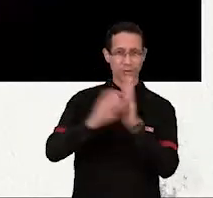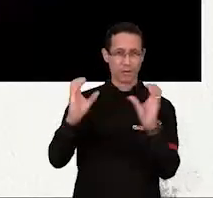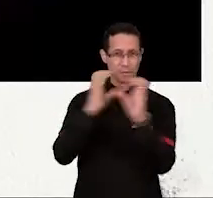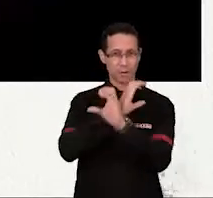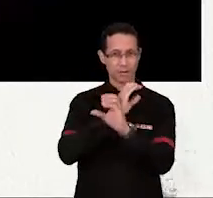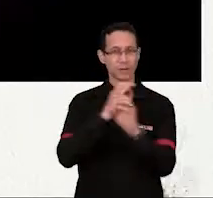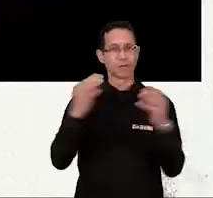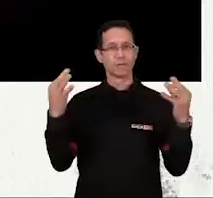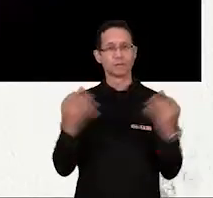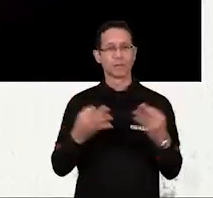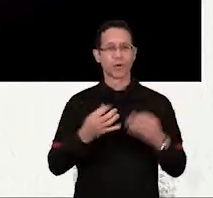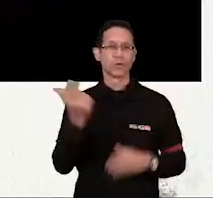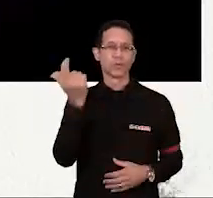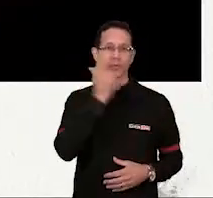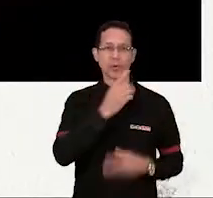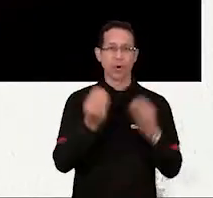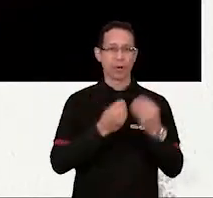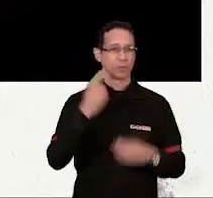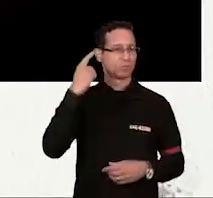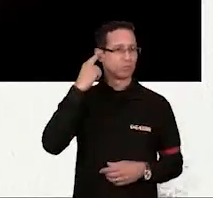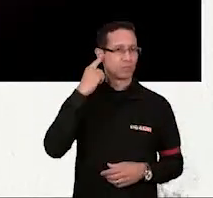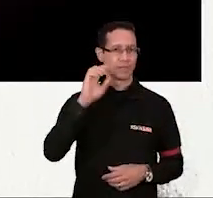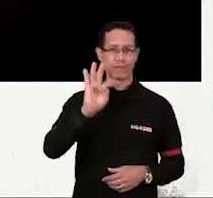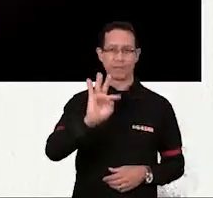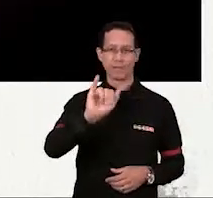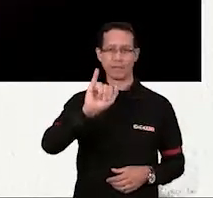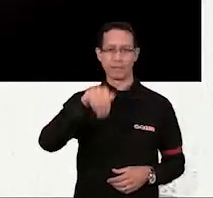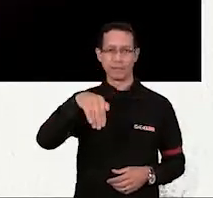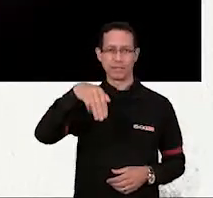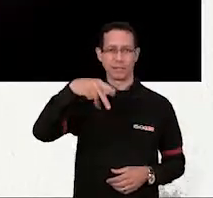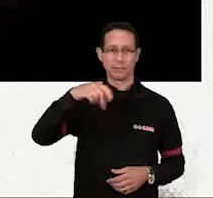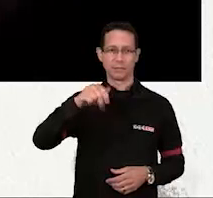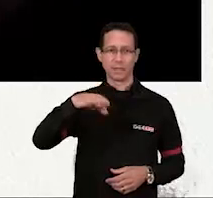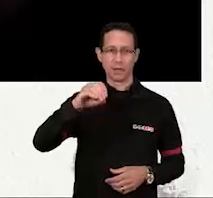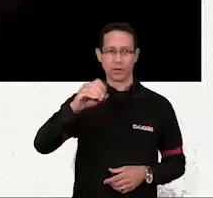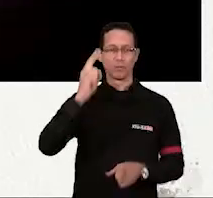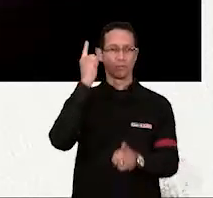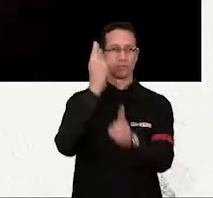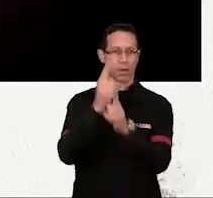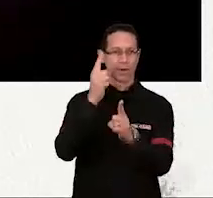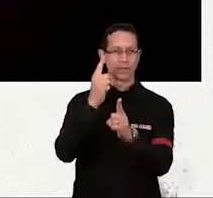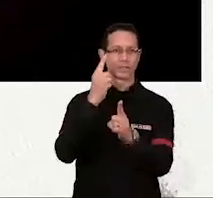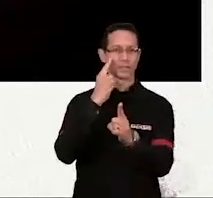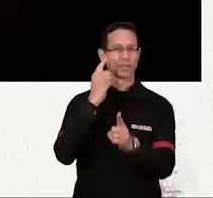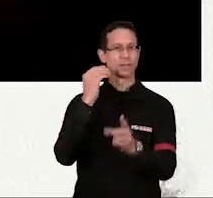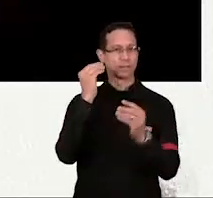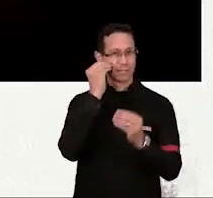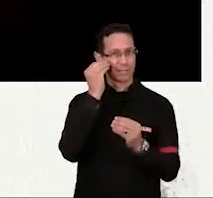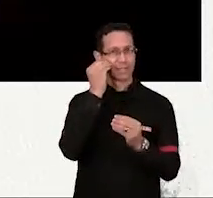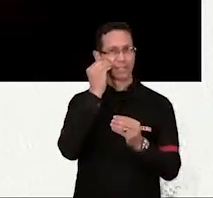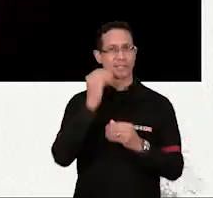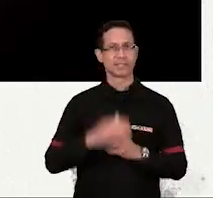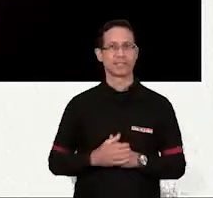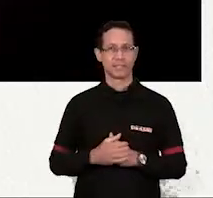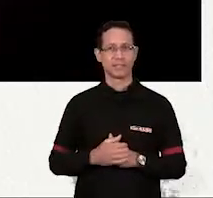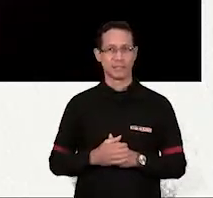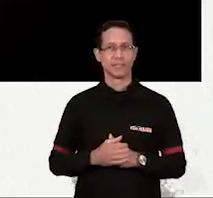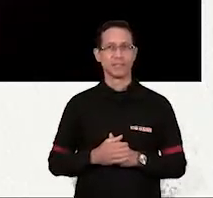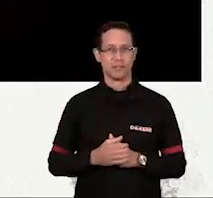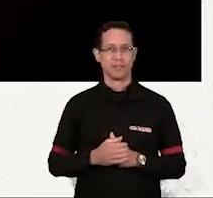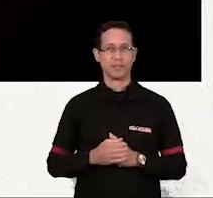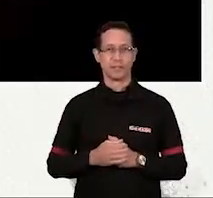realmente perfeito quando a gente chega ao tímpano e todas as divisões e avalia esse tímpano. Até para a escolha da terapia